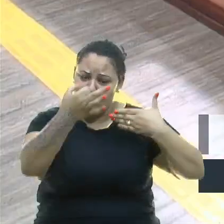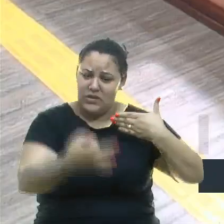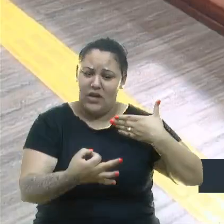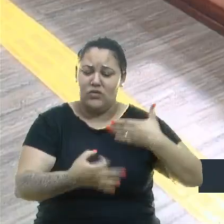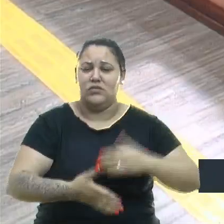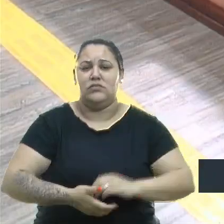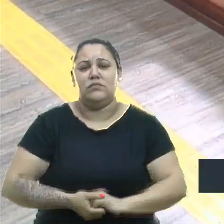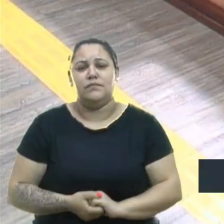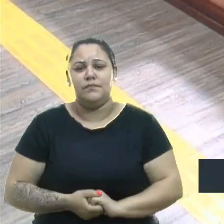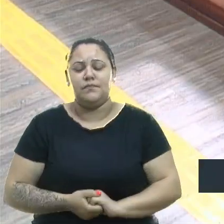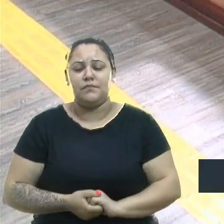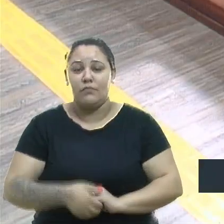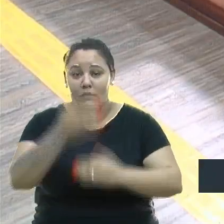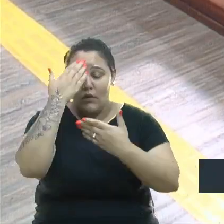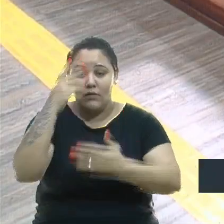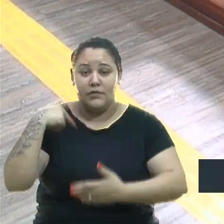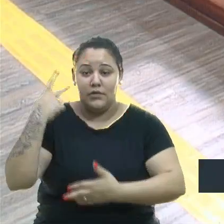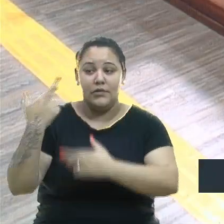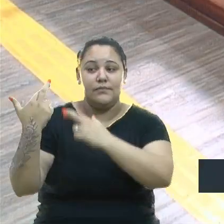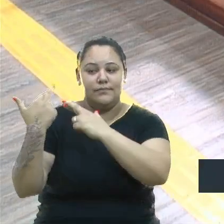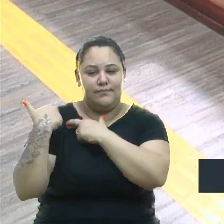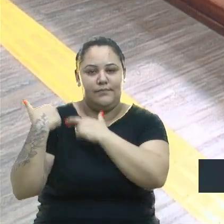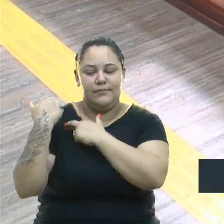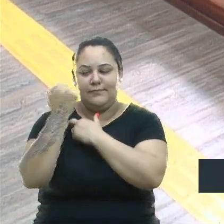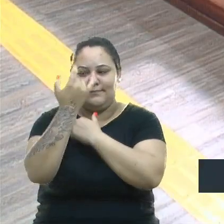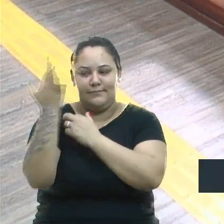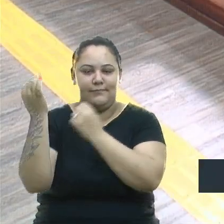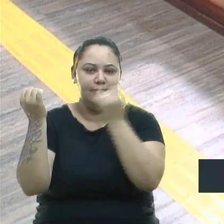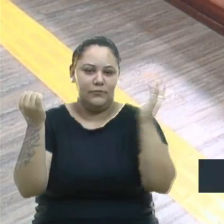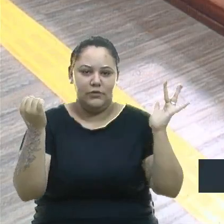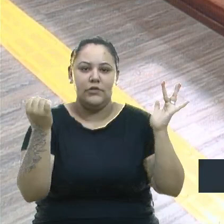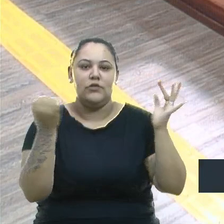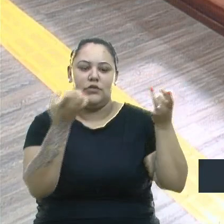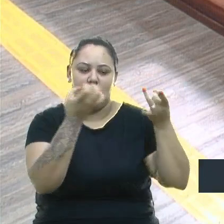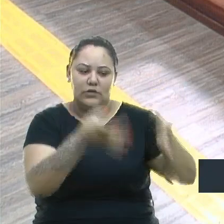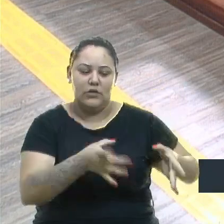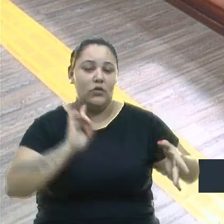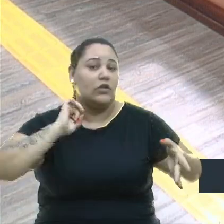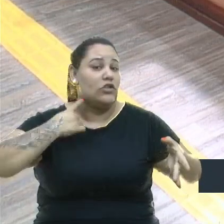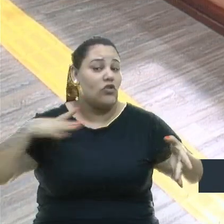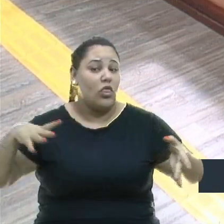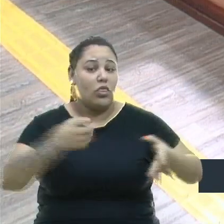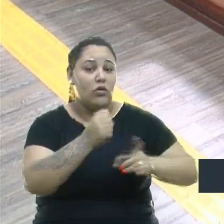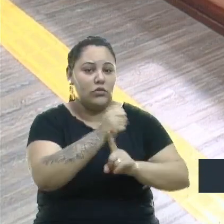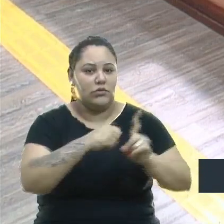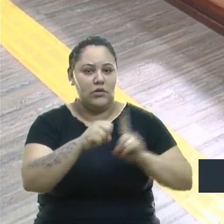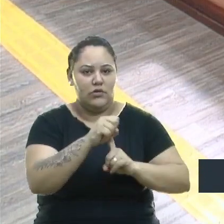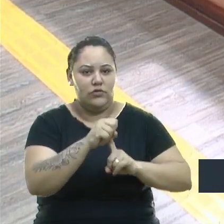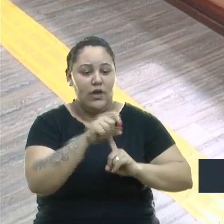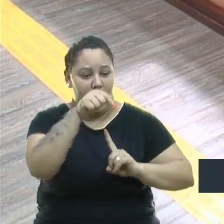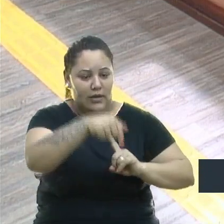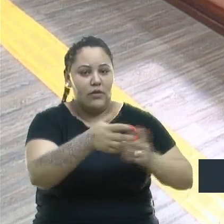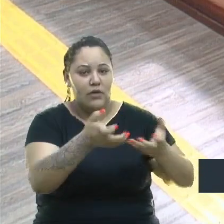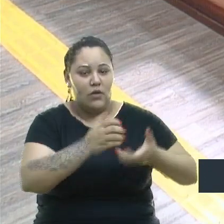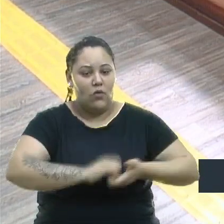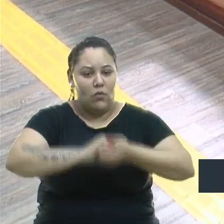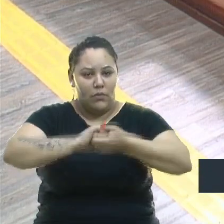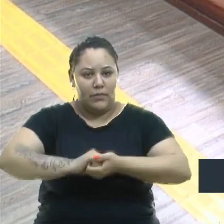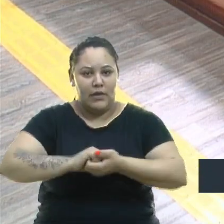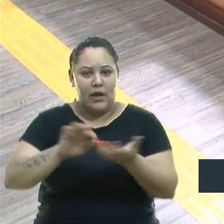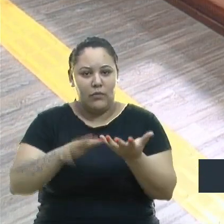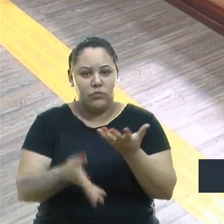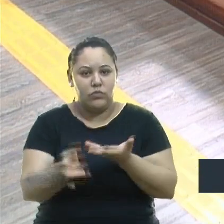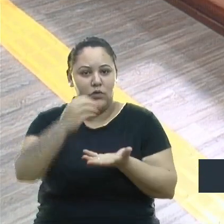vereador. A responsabilidade, né, da natureza e do descarte do lixo é de toda a sociedade. Aqui eu quero cumprimentar também a Codeca pelo